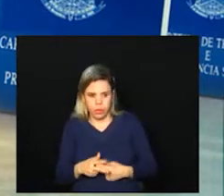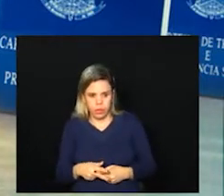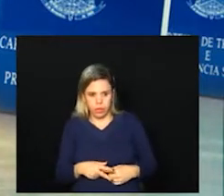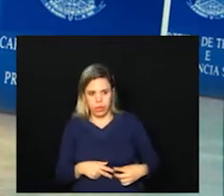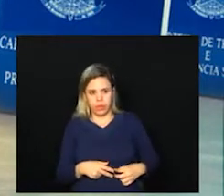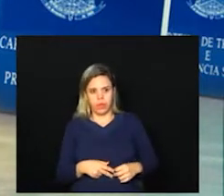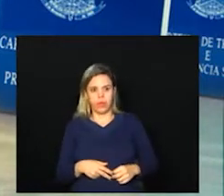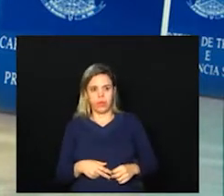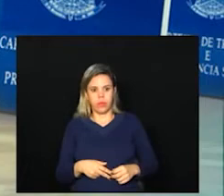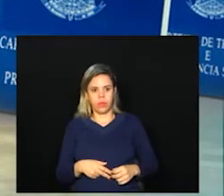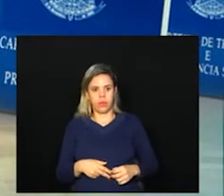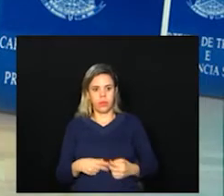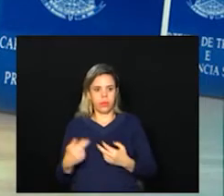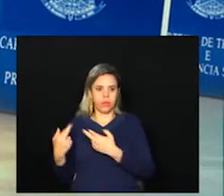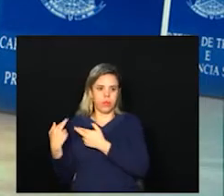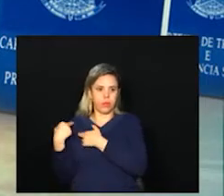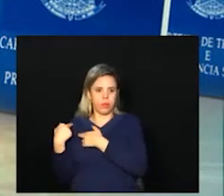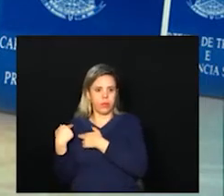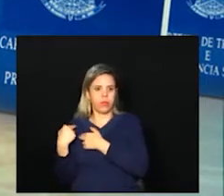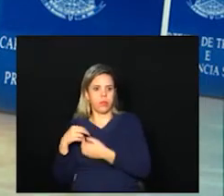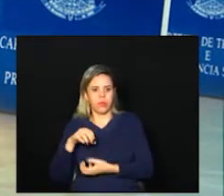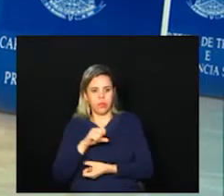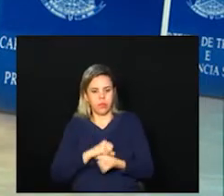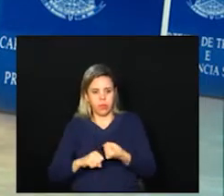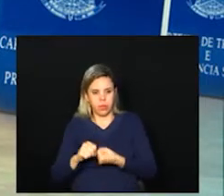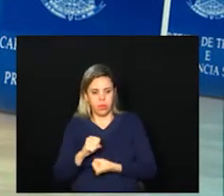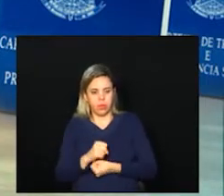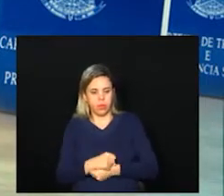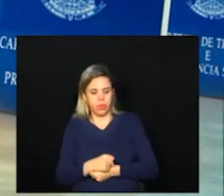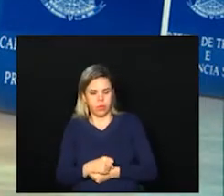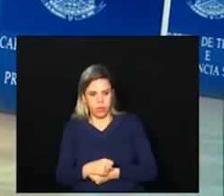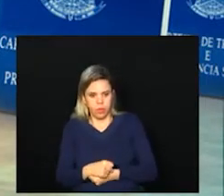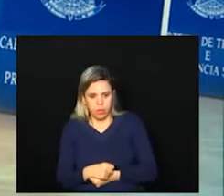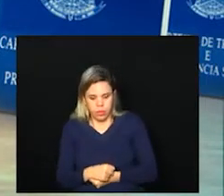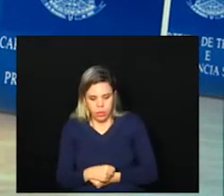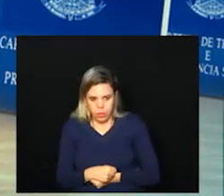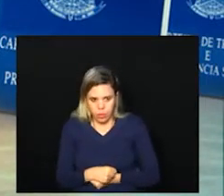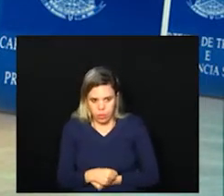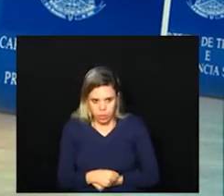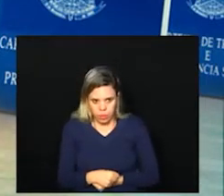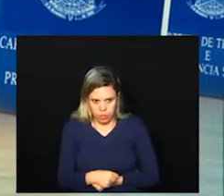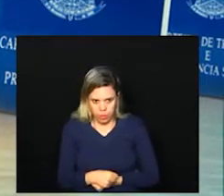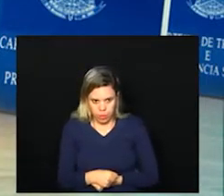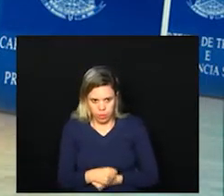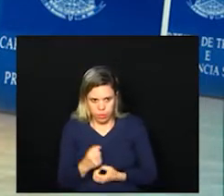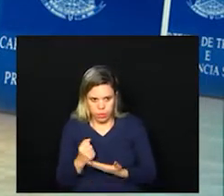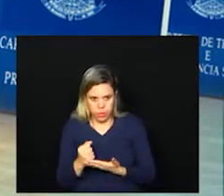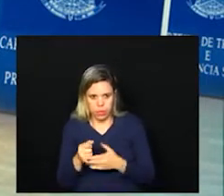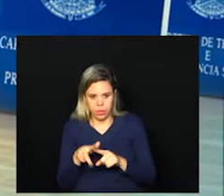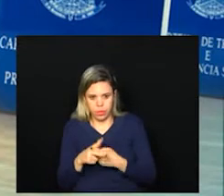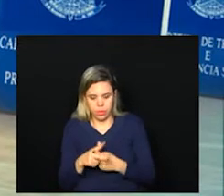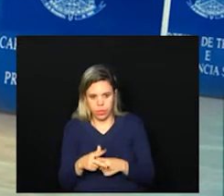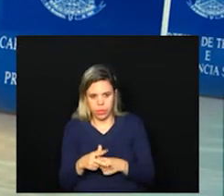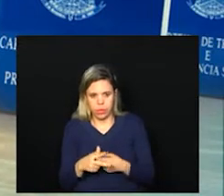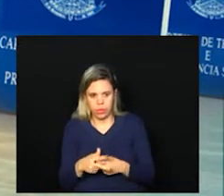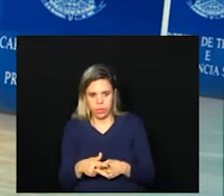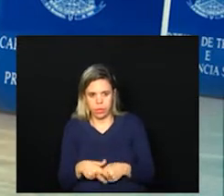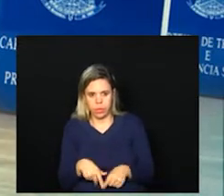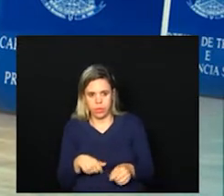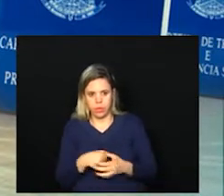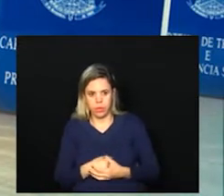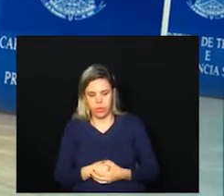manutenção, coordenador de sustentabilidade e responsabilidade social, ajudante mecânico de